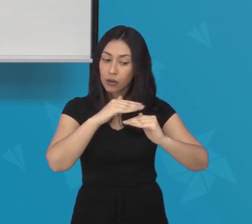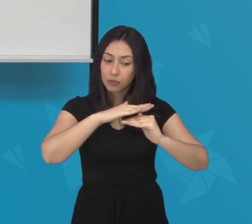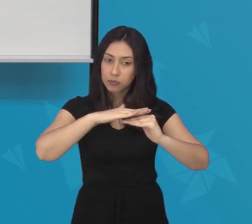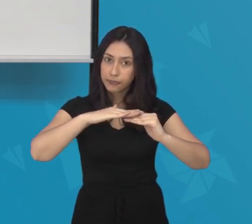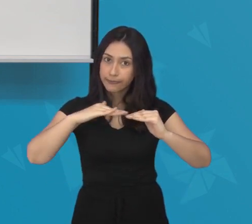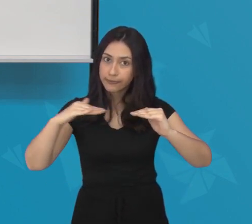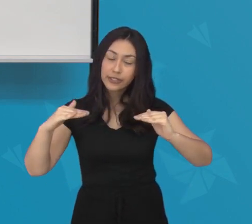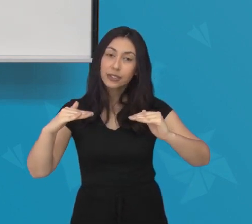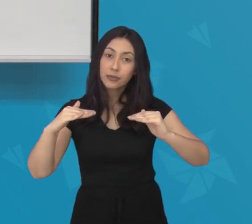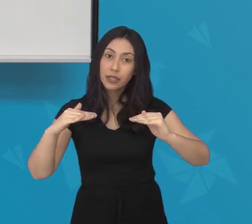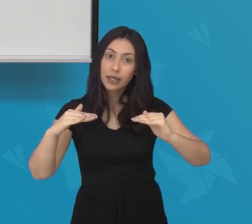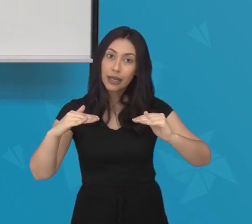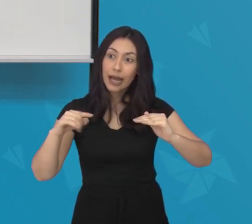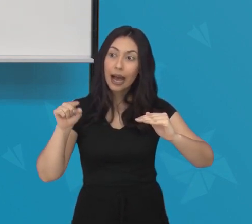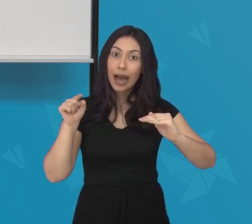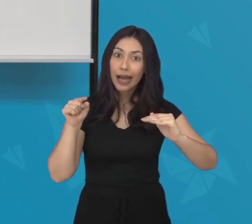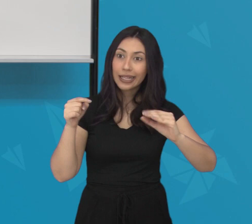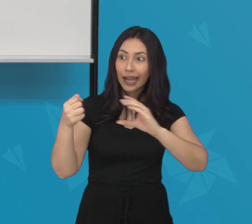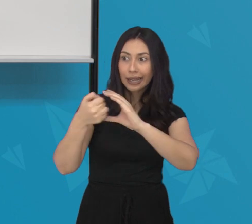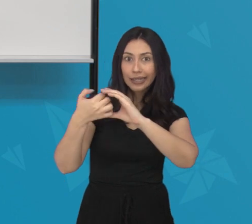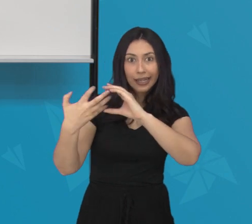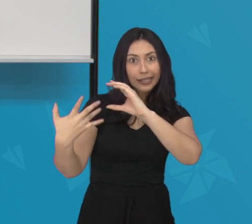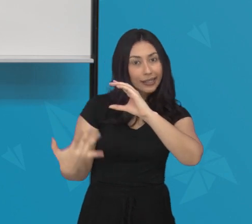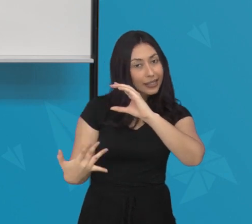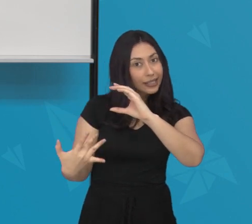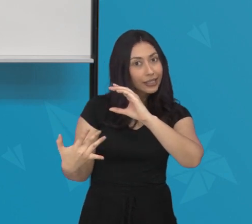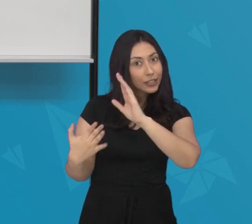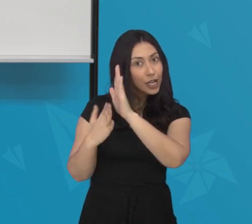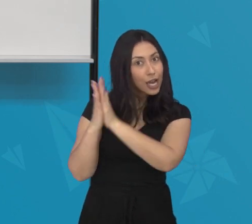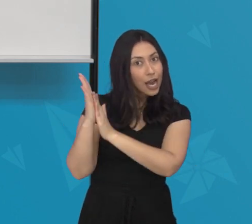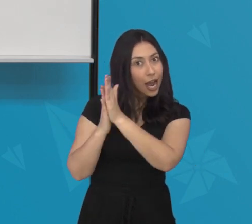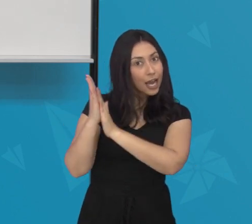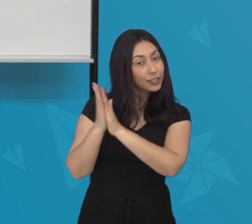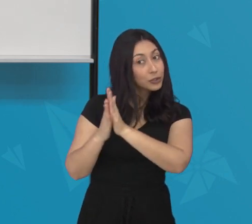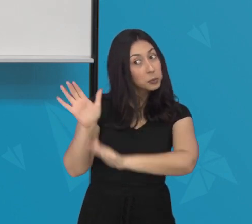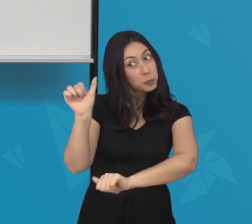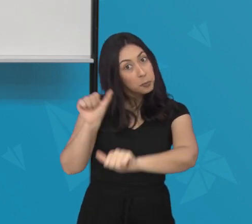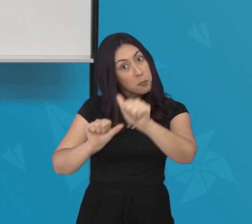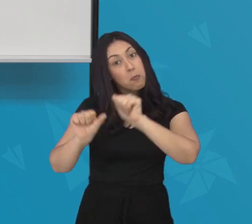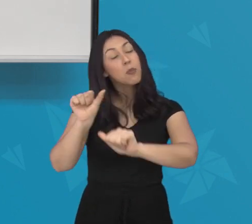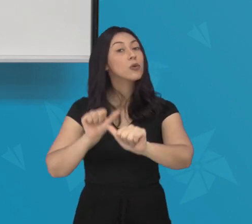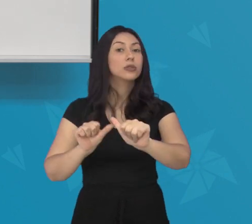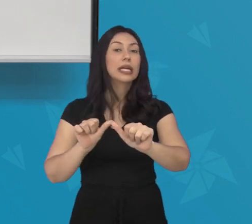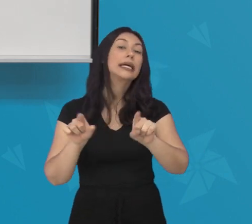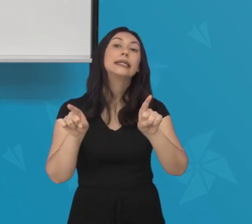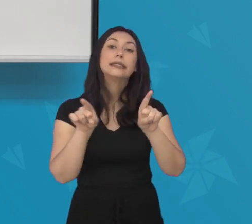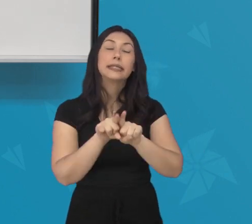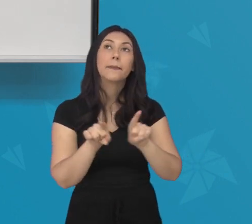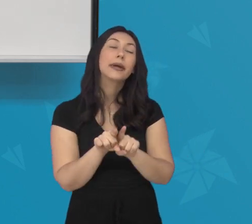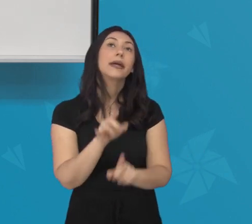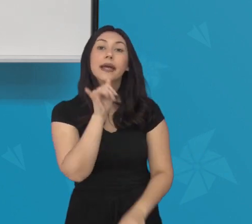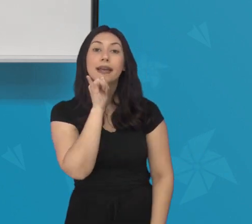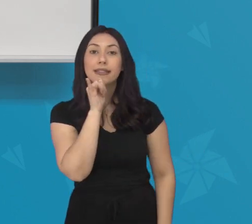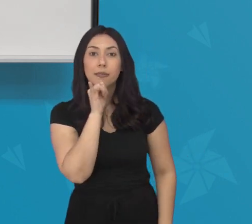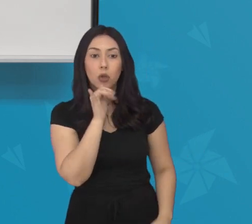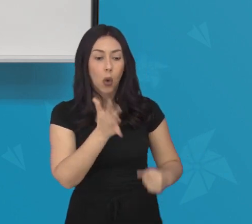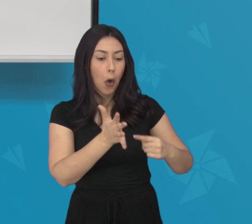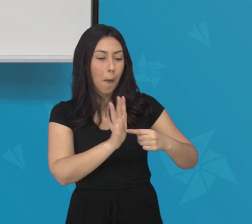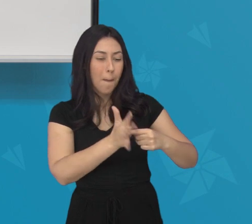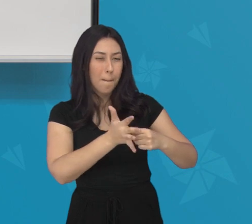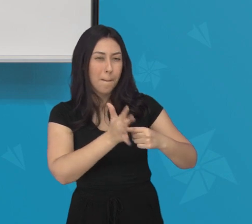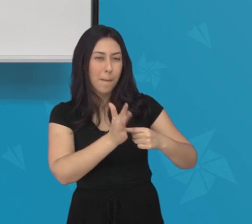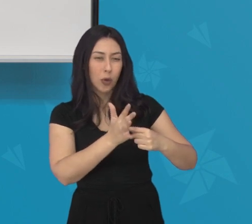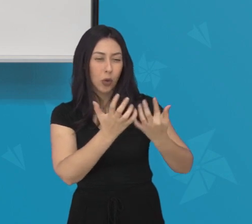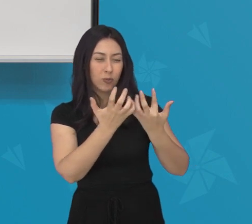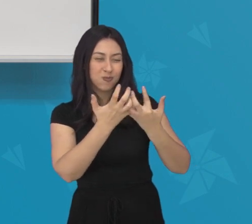É um coeficiente de atrito. O seu coeficiente de atrito fica menor. A mesma lógica vale, por exemplo, em óleos de